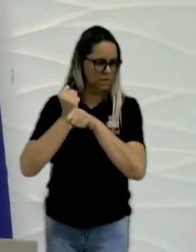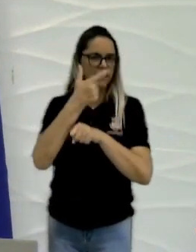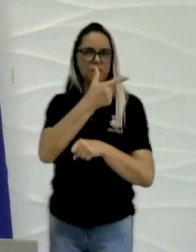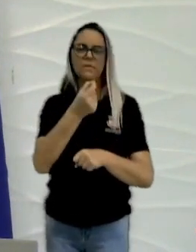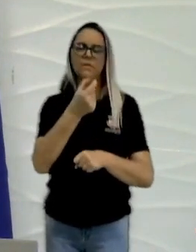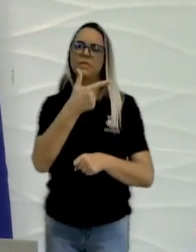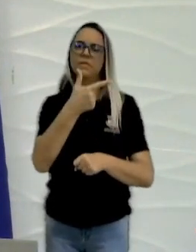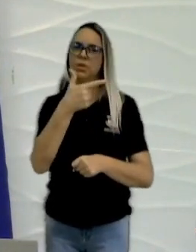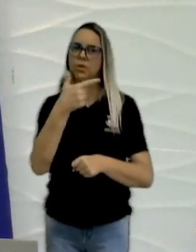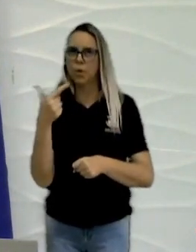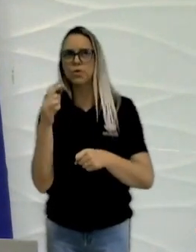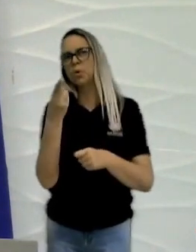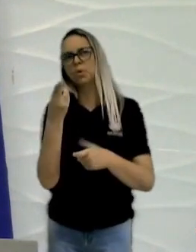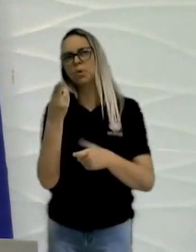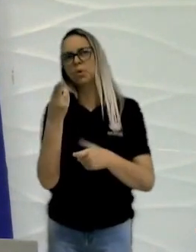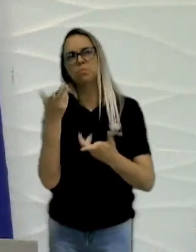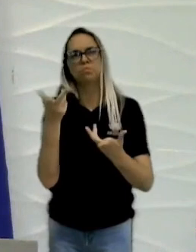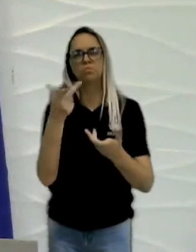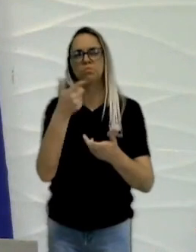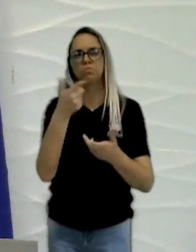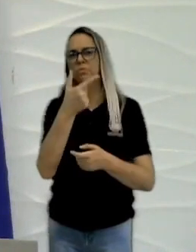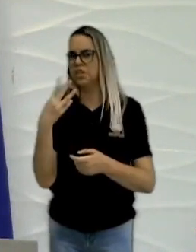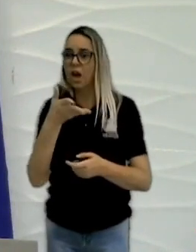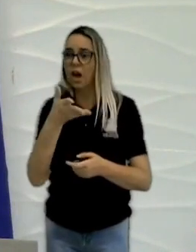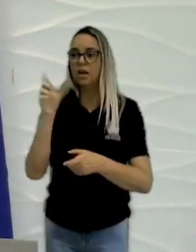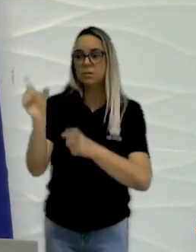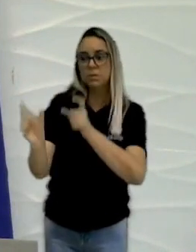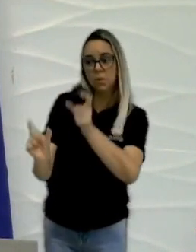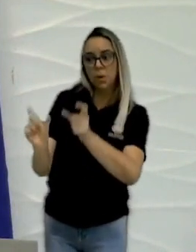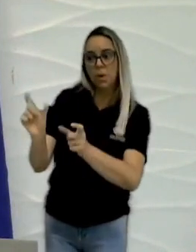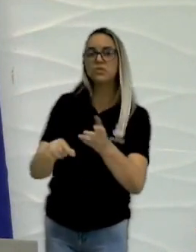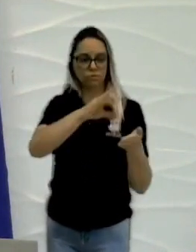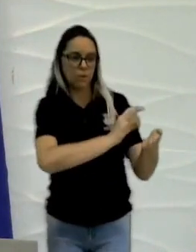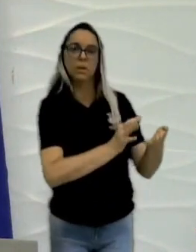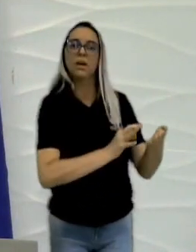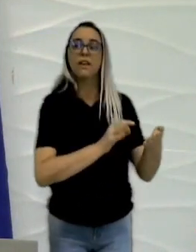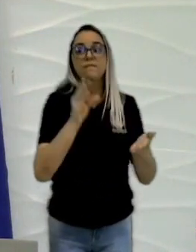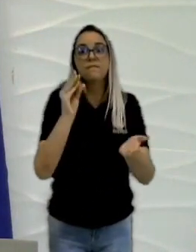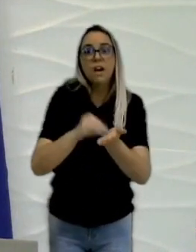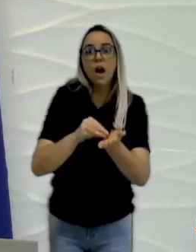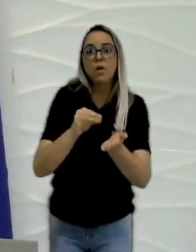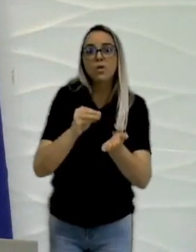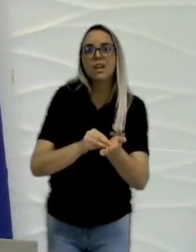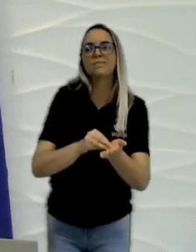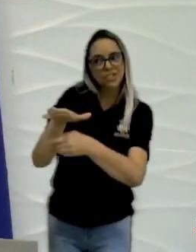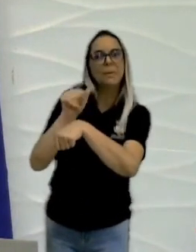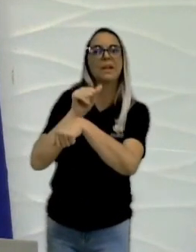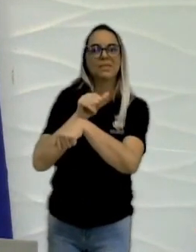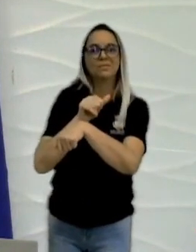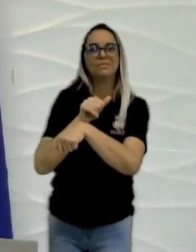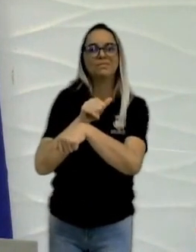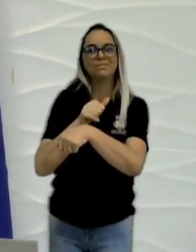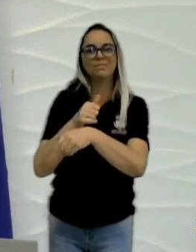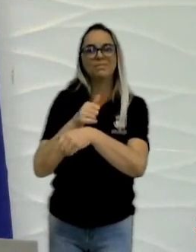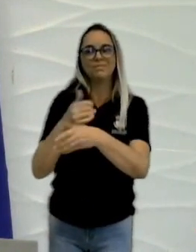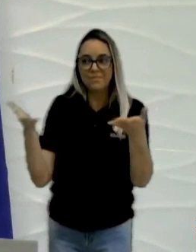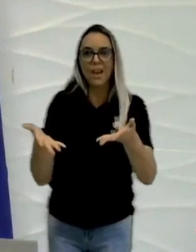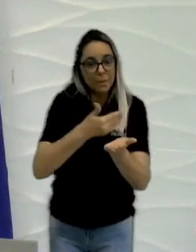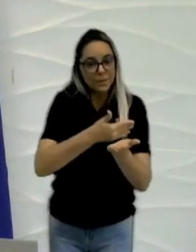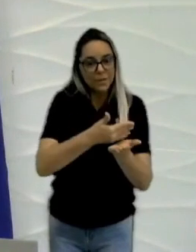2022 para 2023, foram inscritos alguns agricultores e não foram convocados. Estão sendo convocados agora um total de 8